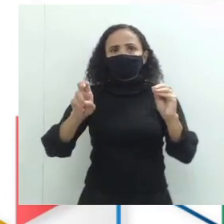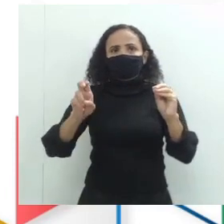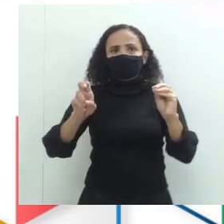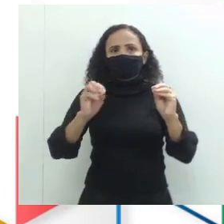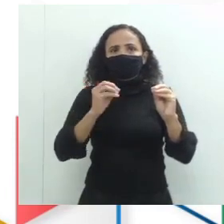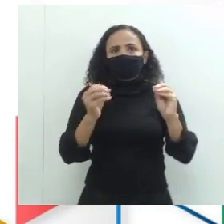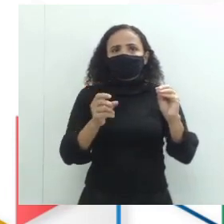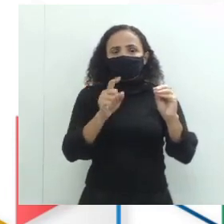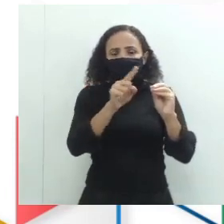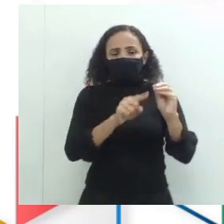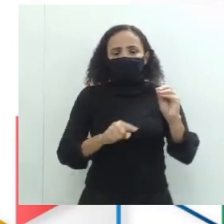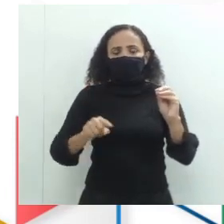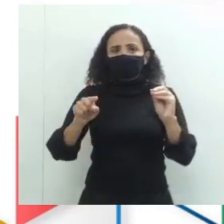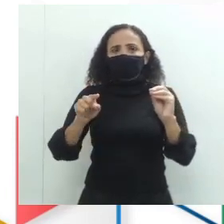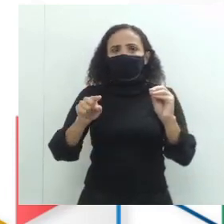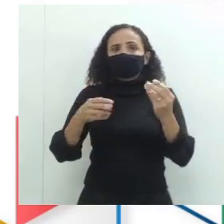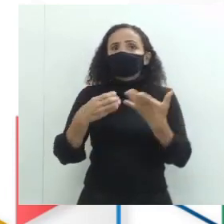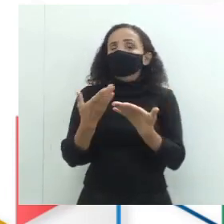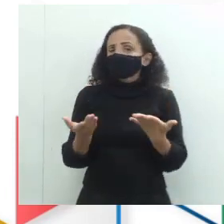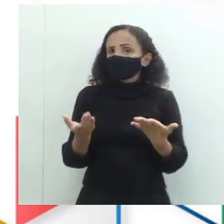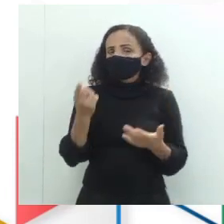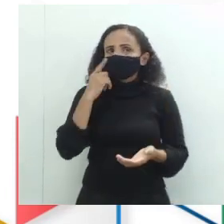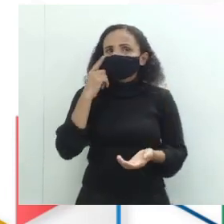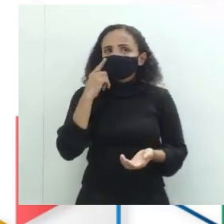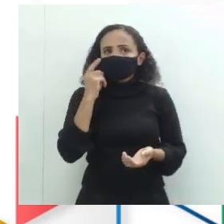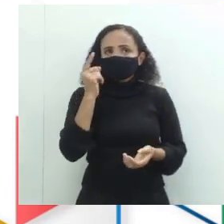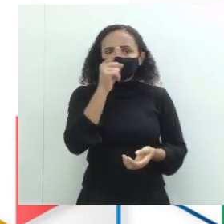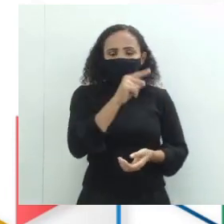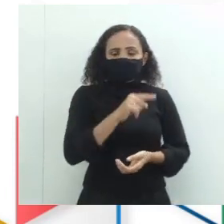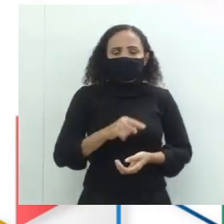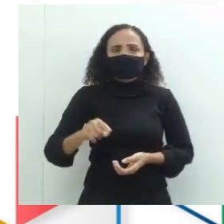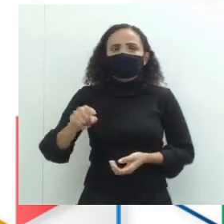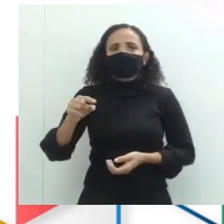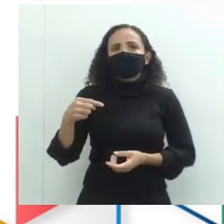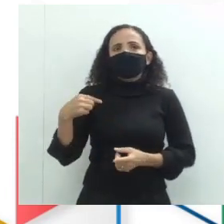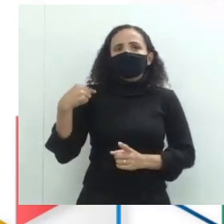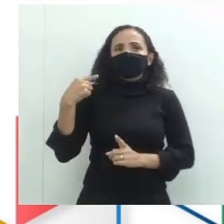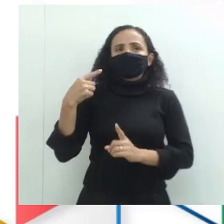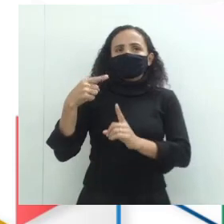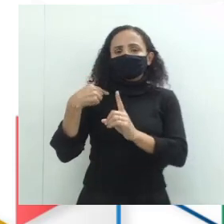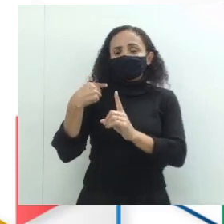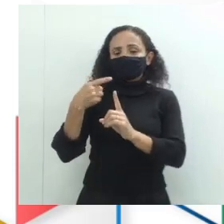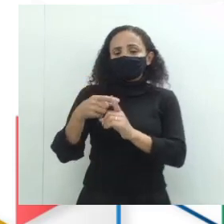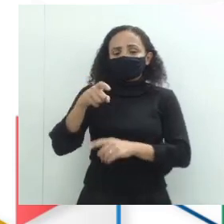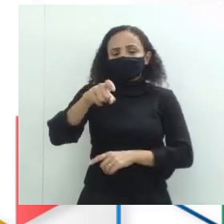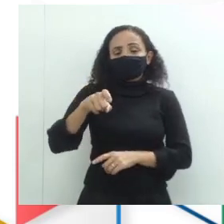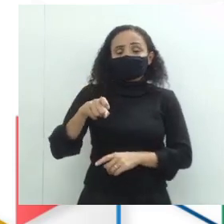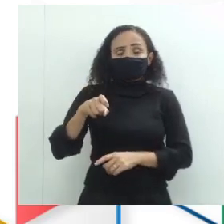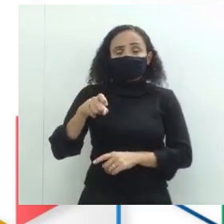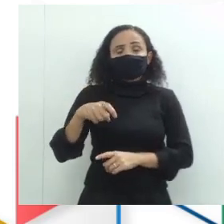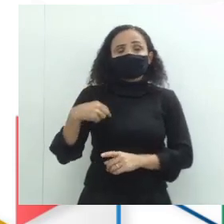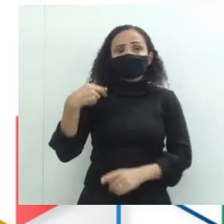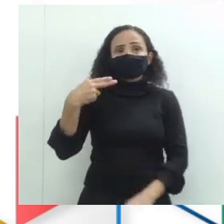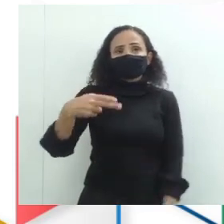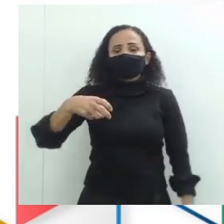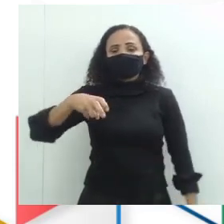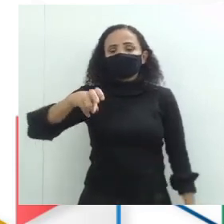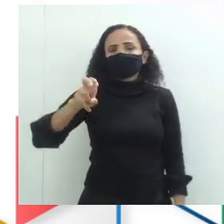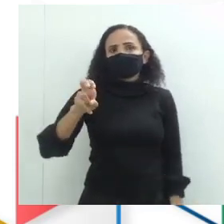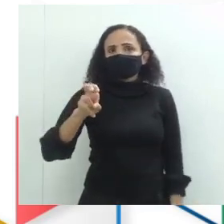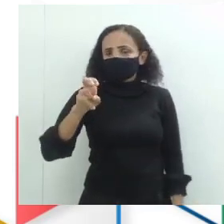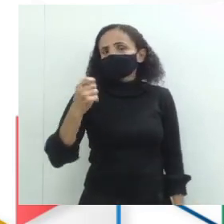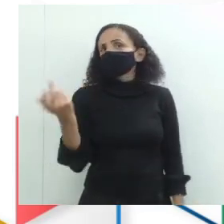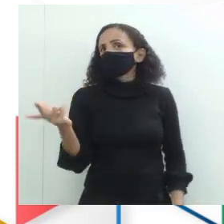muda de sinal. Então, estar menos 5 vai passar a ser mais 5. Então, eu vou ter x igual a 5. Então,